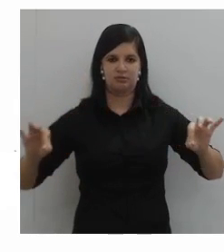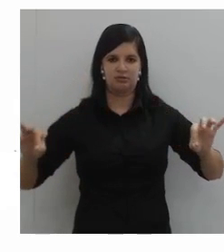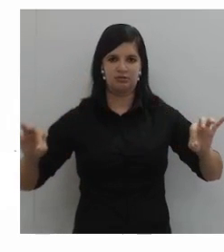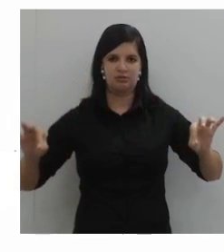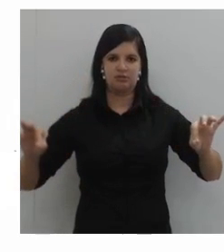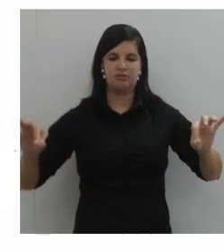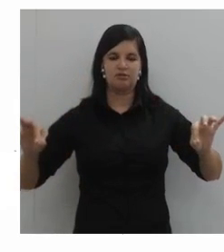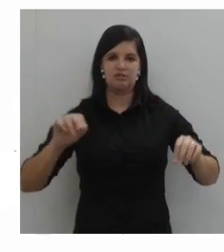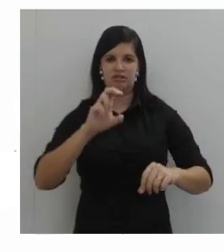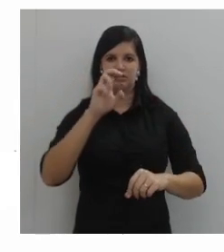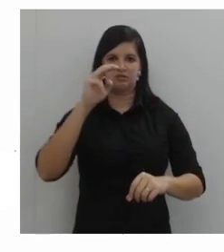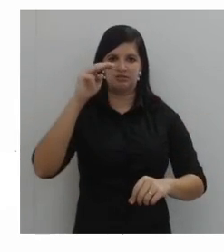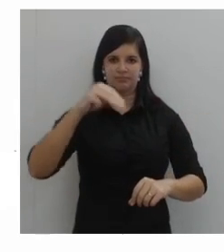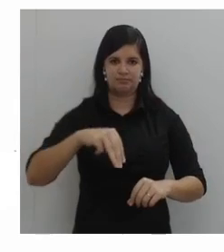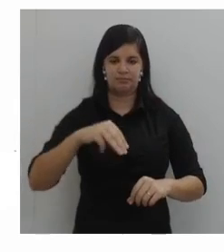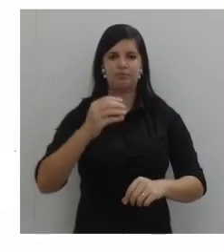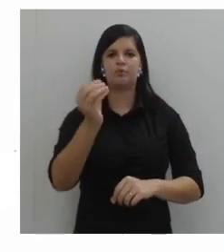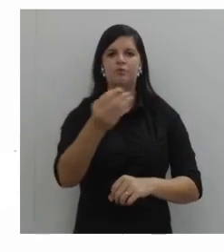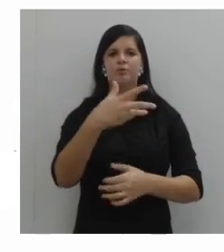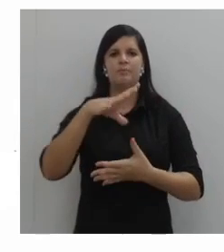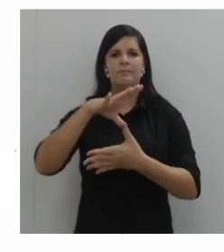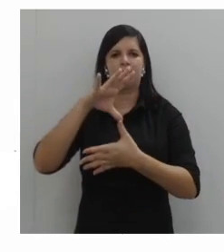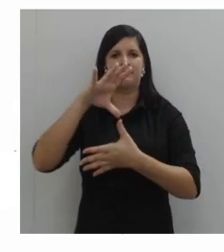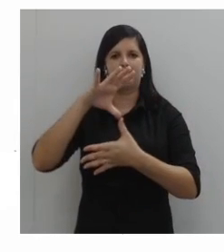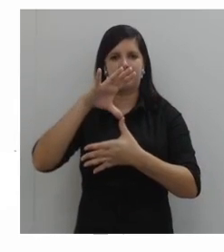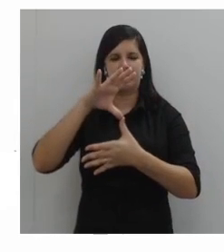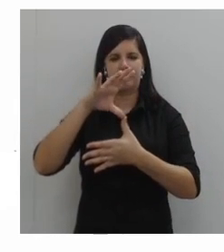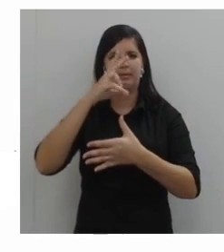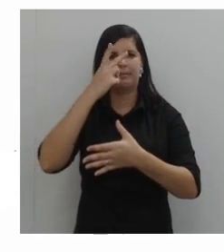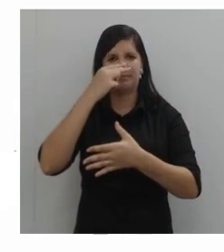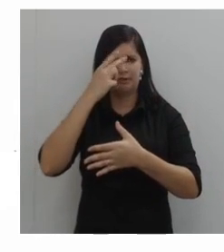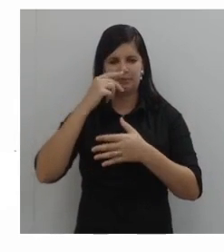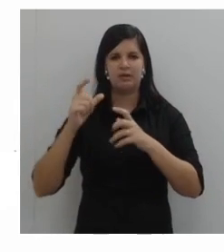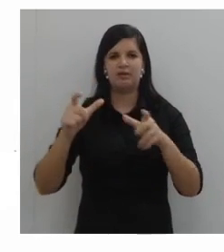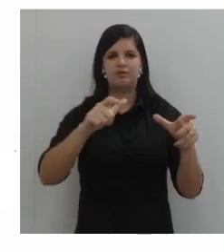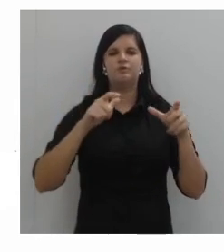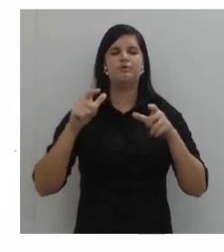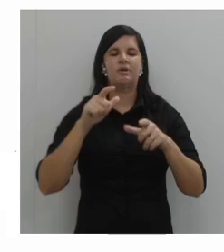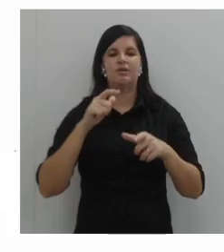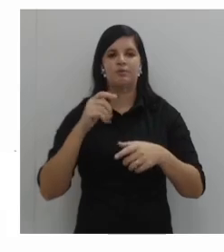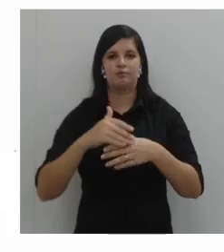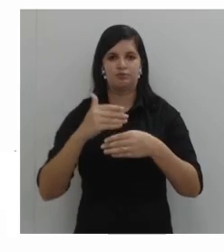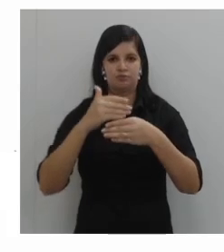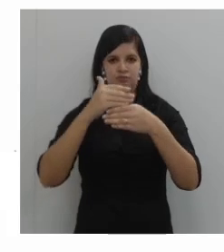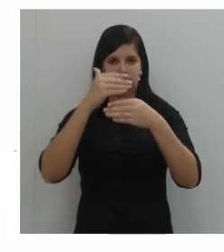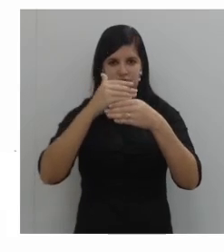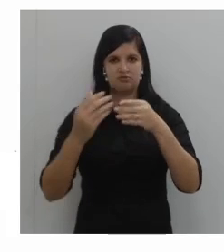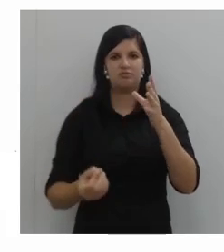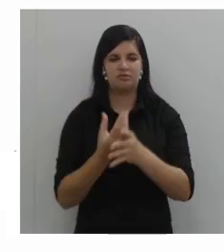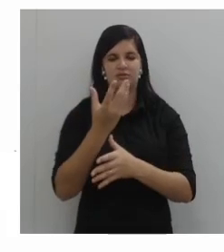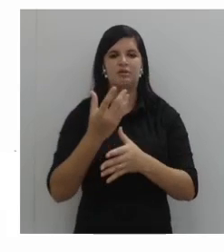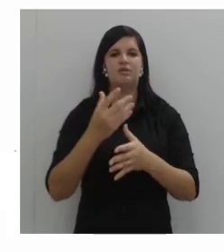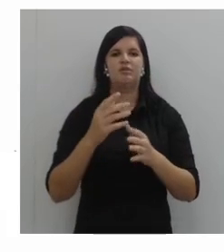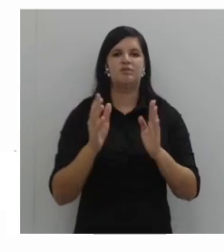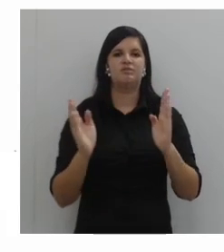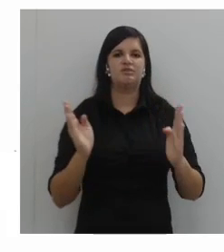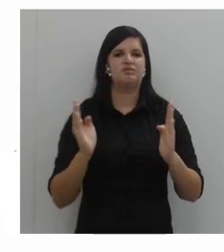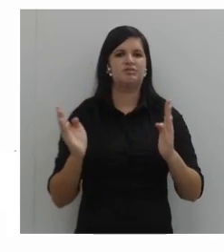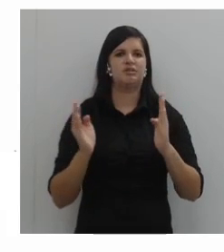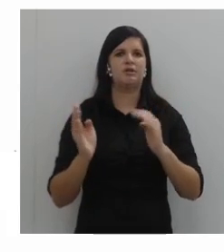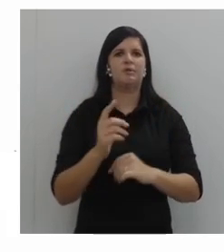centímetros. Um novo mapa dessa mesma região será construído na escala de 1 para 20